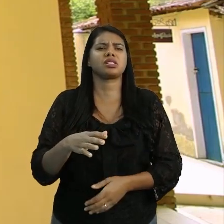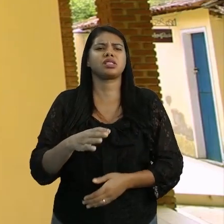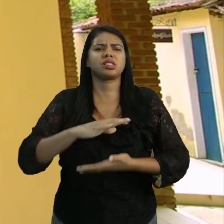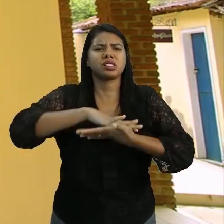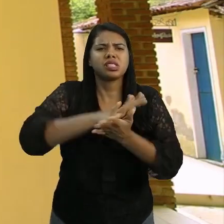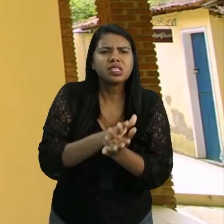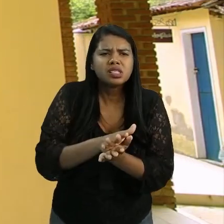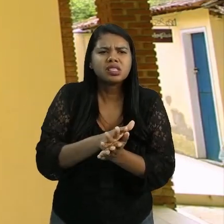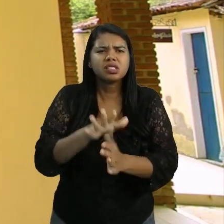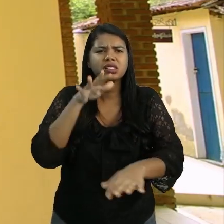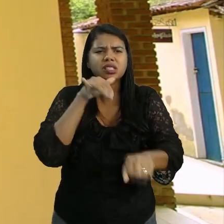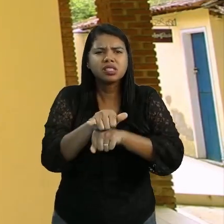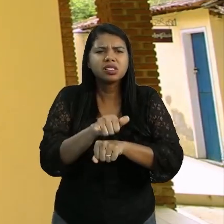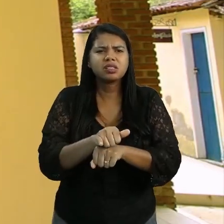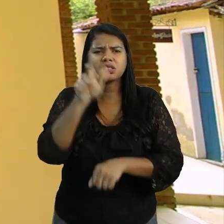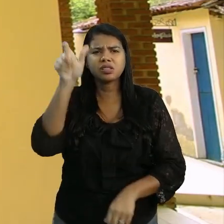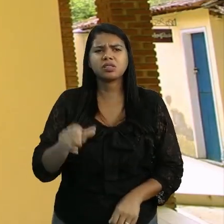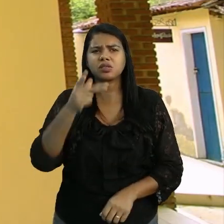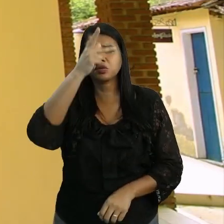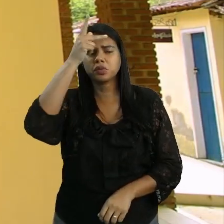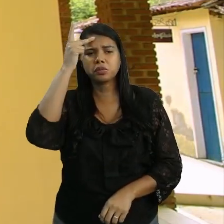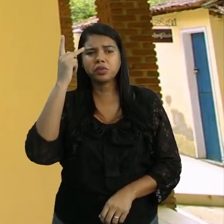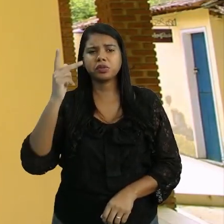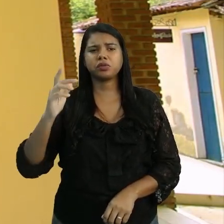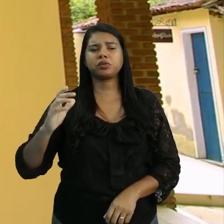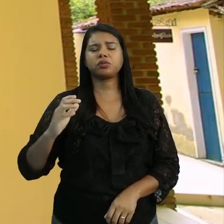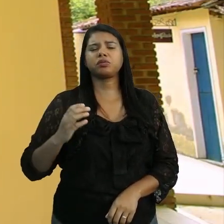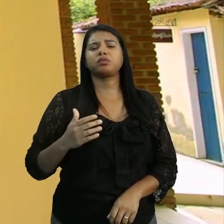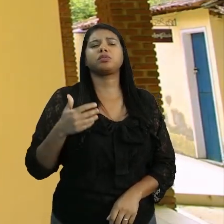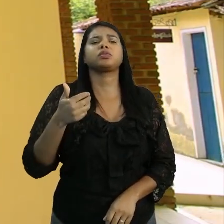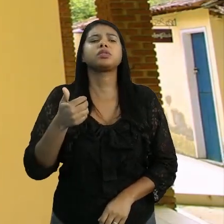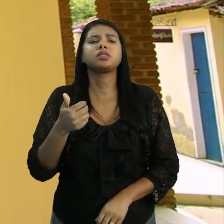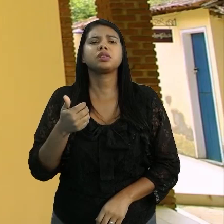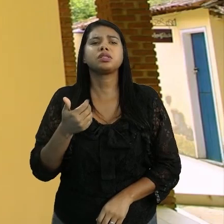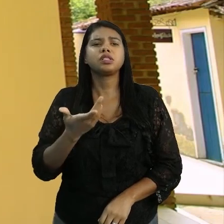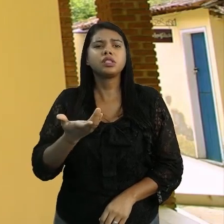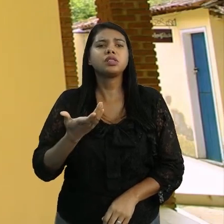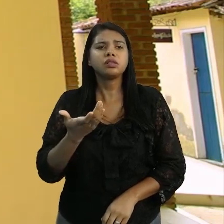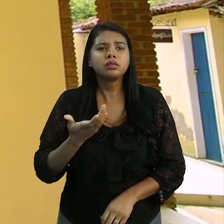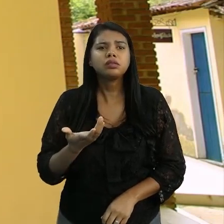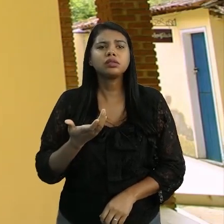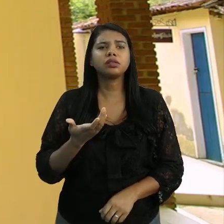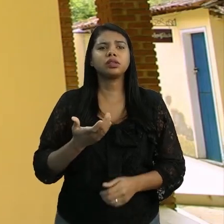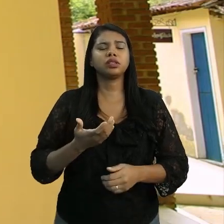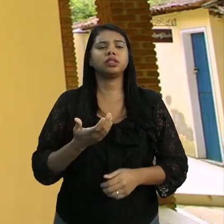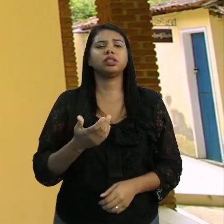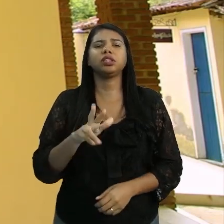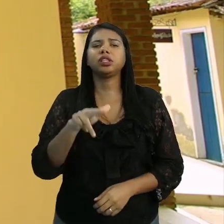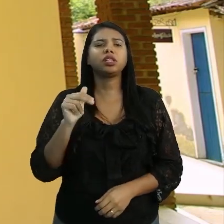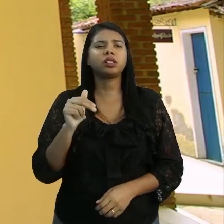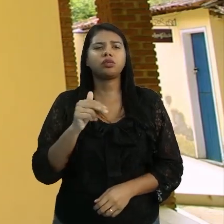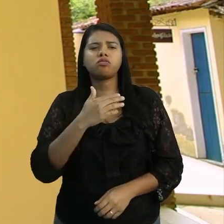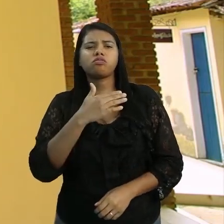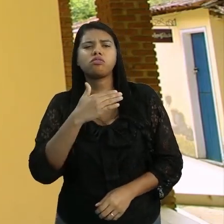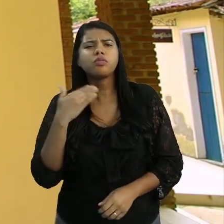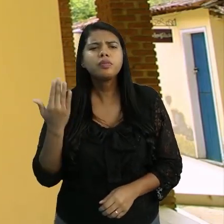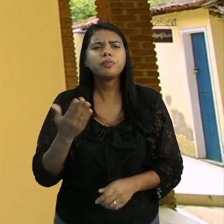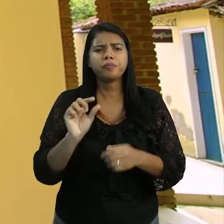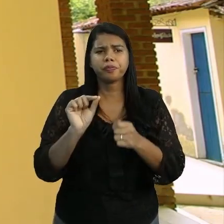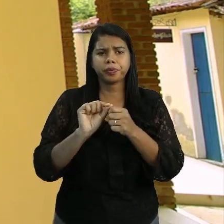há 2 milhões de anos atrás. Naquela época existia um rei chamado Hiranyakashipu. Esse rei, ele tinha